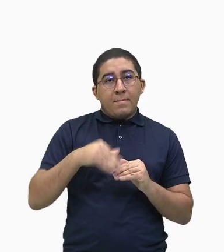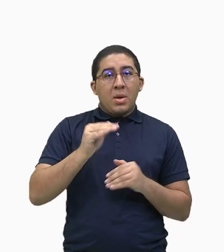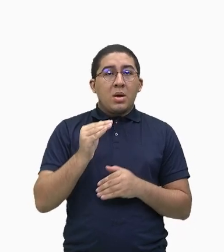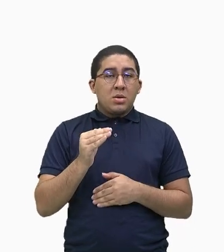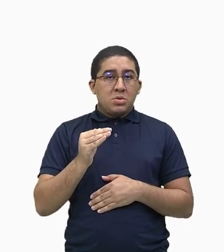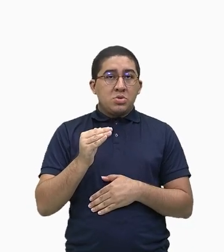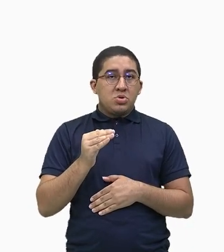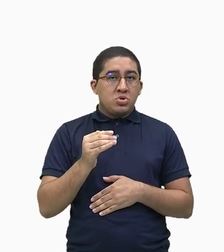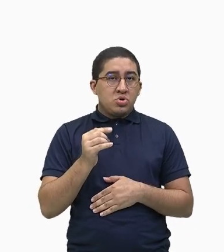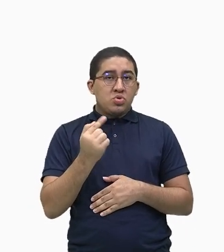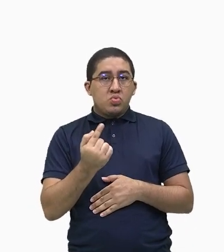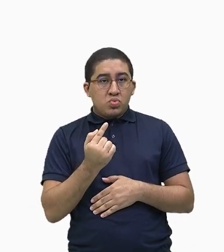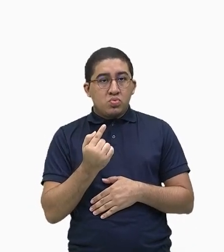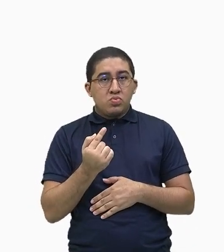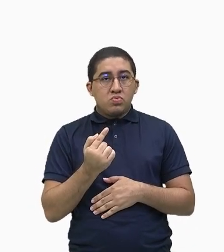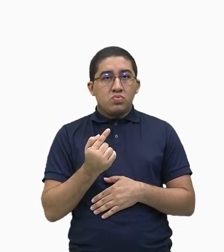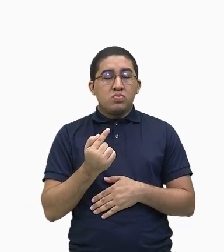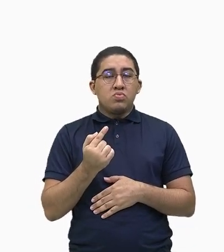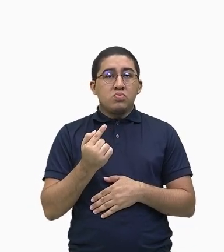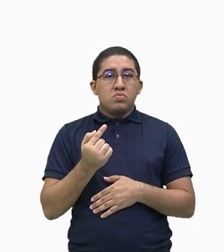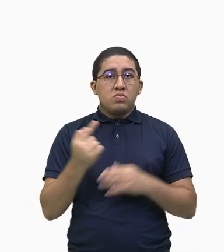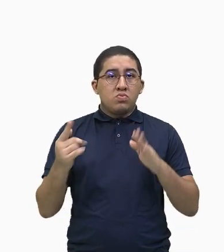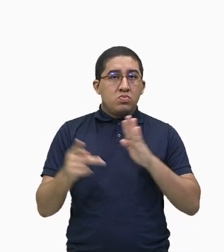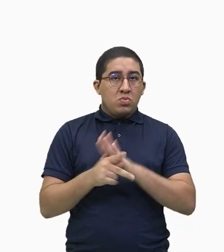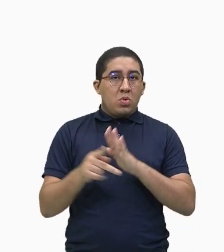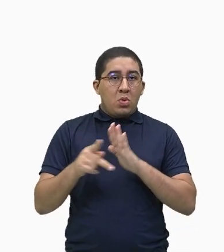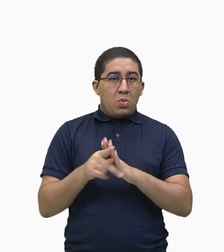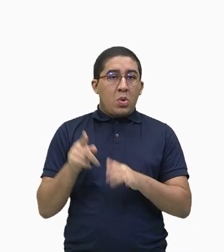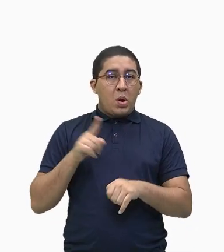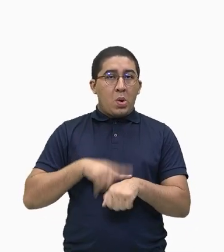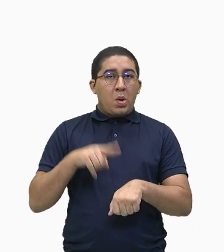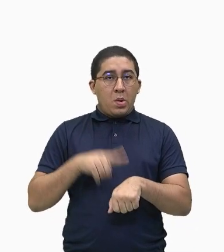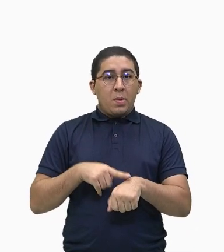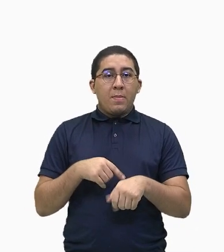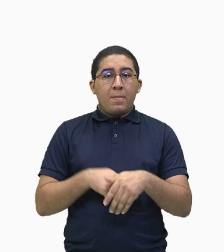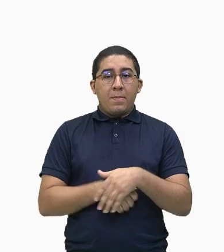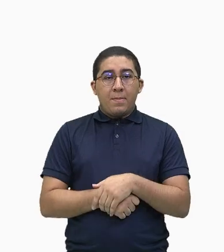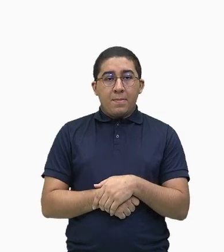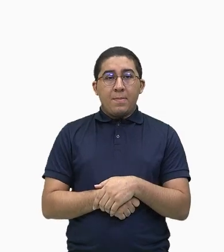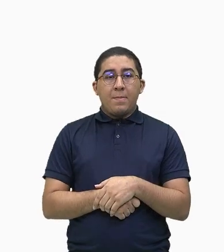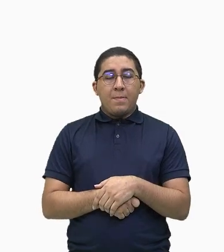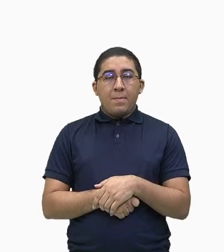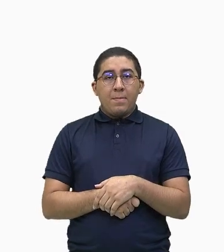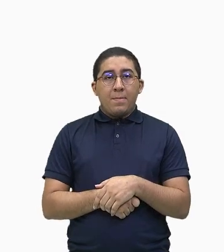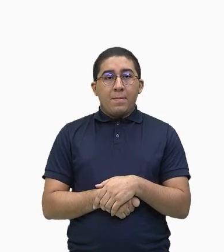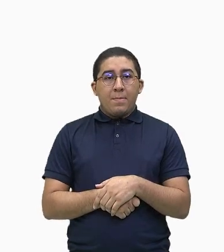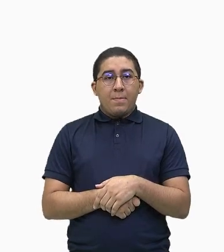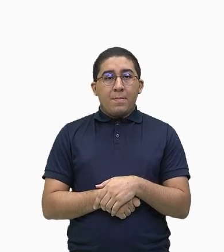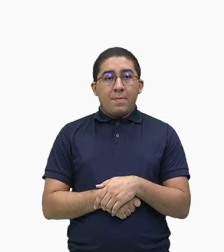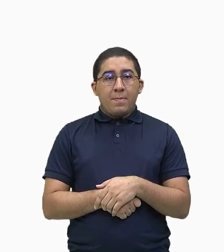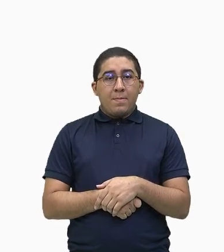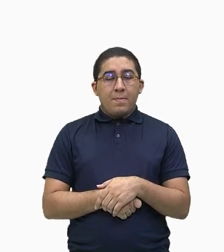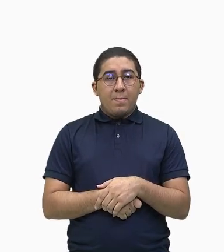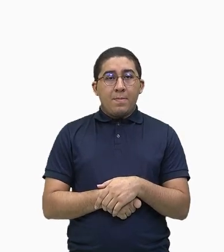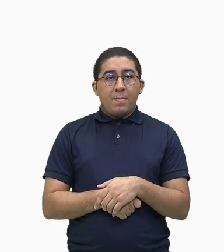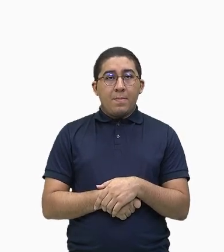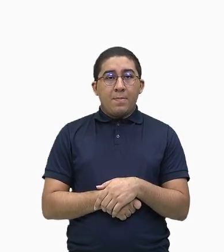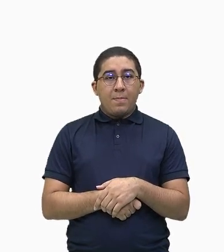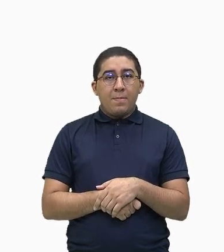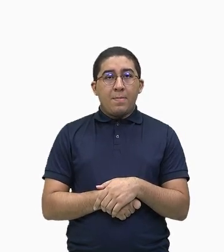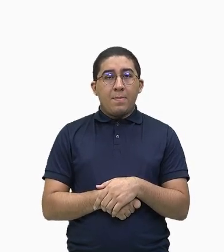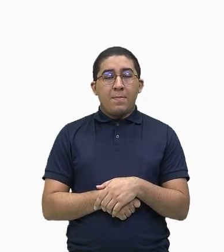fuso horário da Terra. Então, por isso, alguns países eles têm